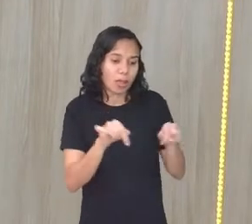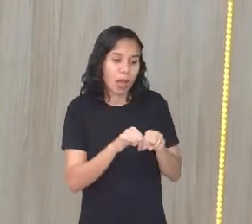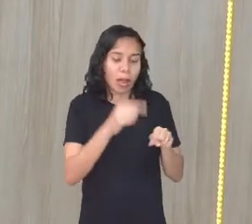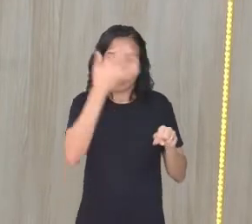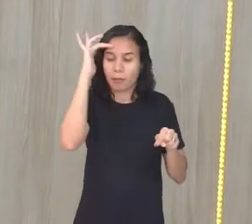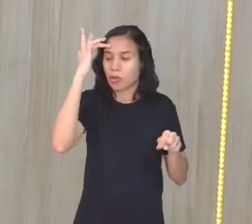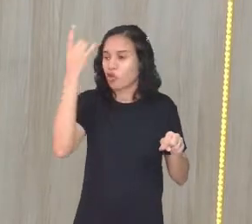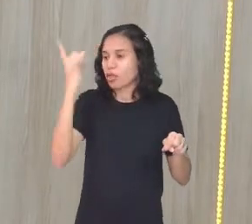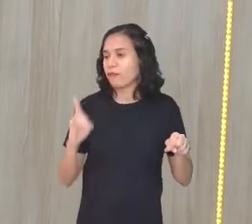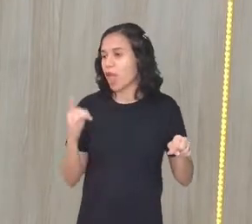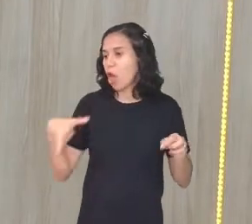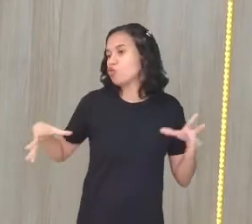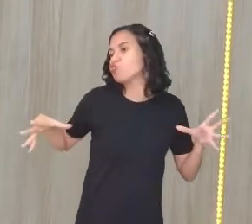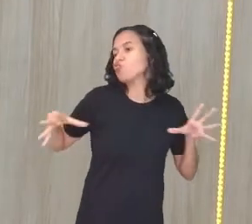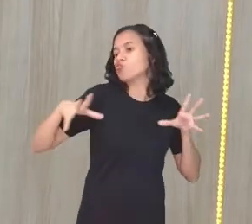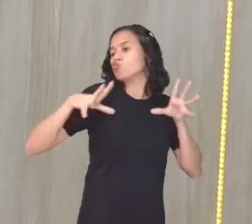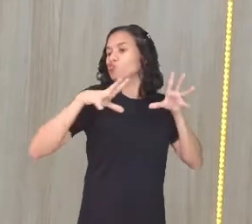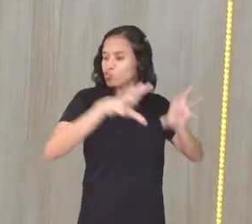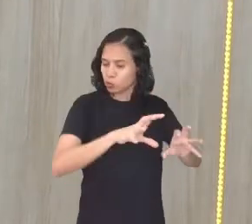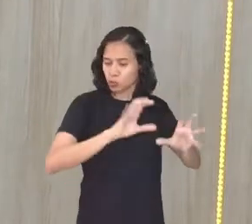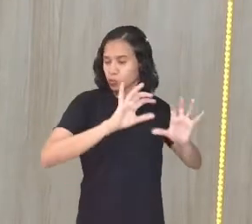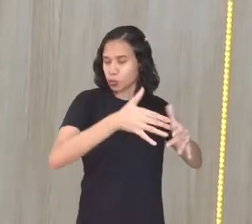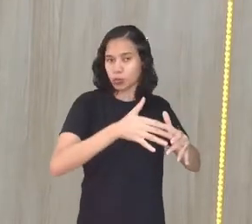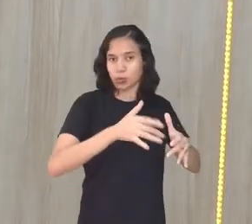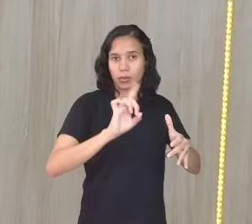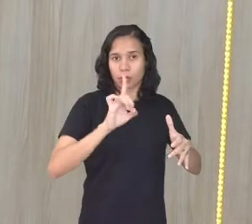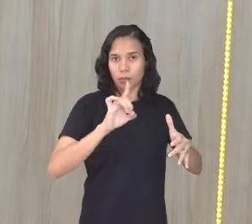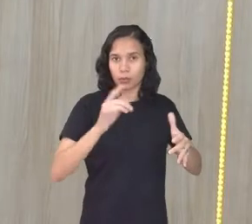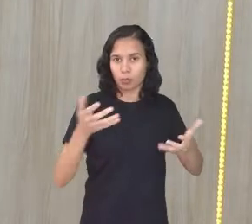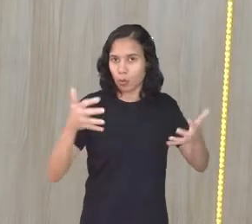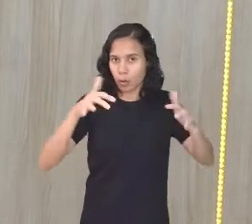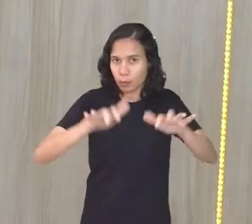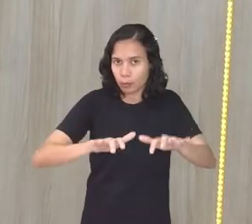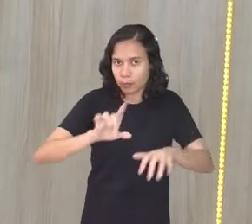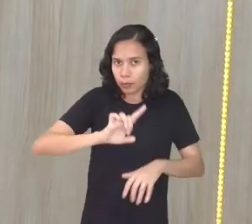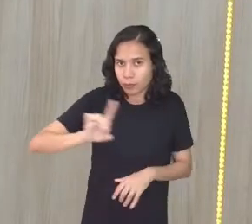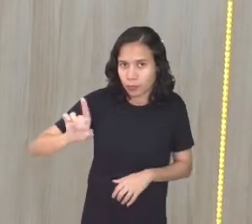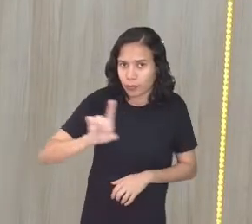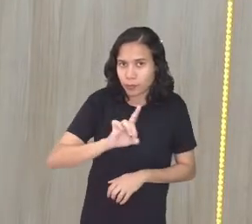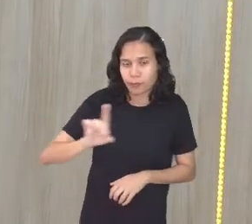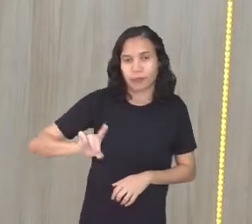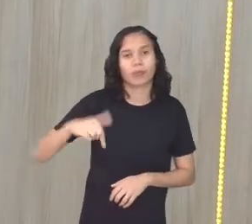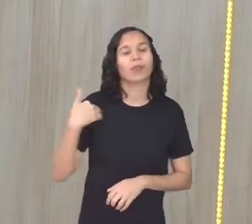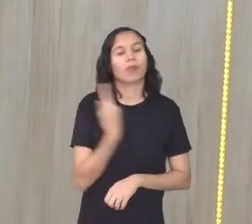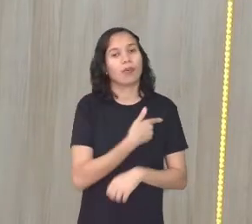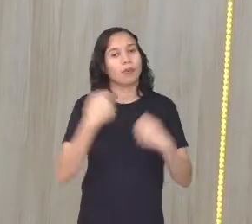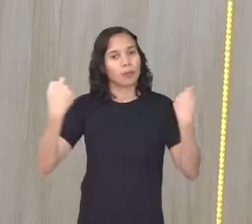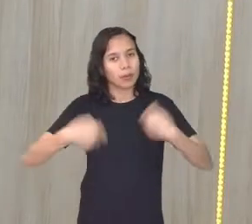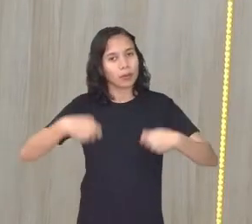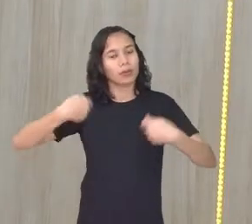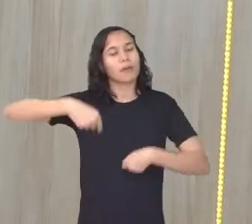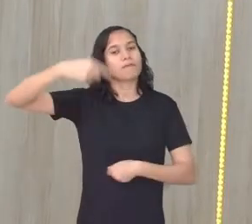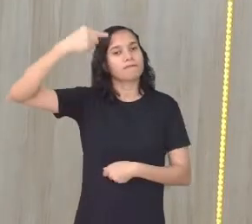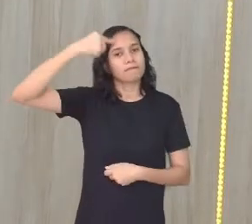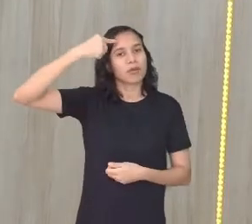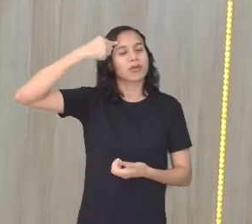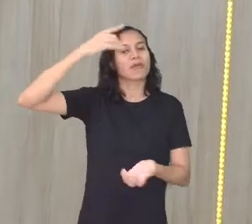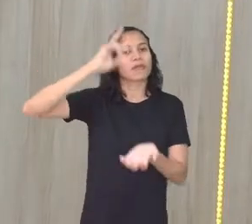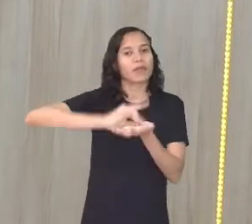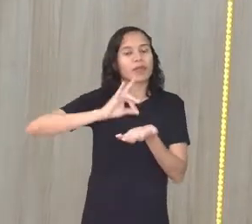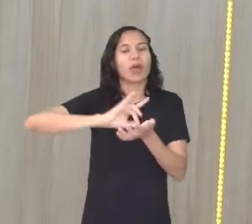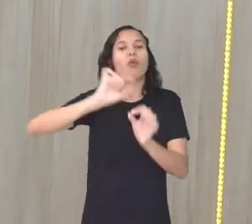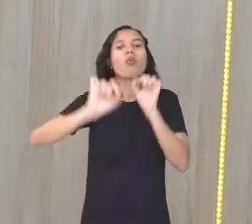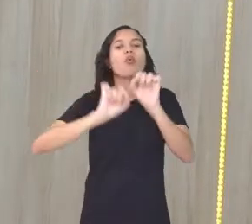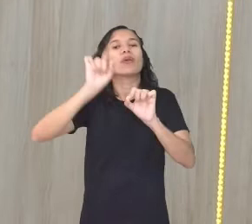pessoas com deficiência. Isso não é inclusão, não, tá? Isso não é inclusão, não. A gente precisa pensar realmente do que